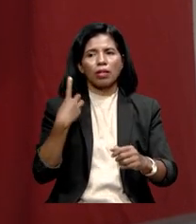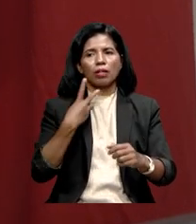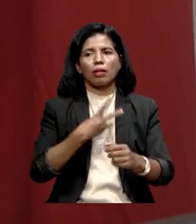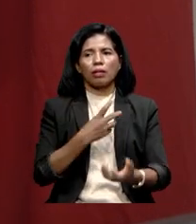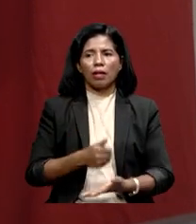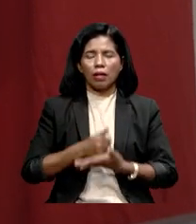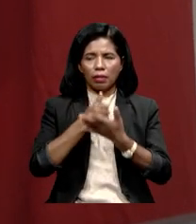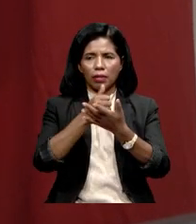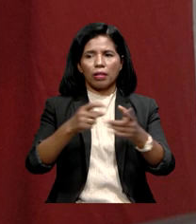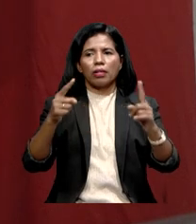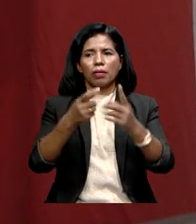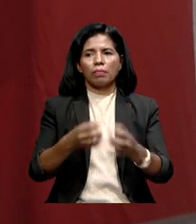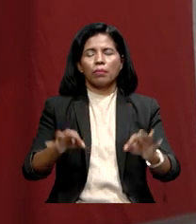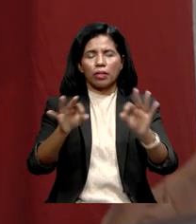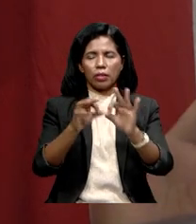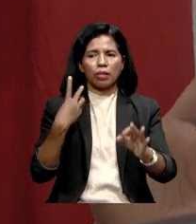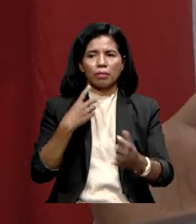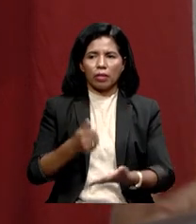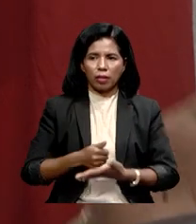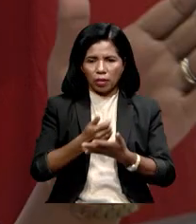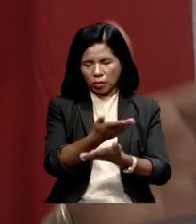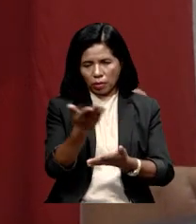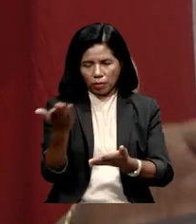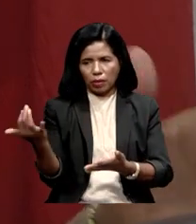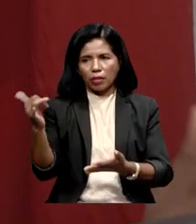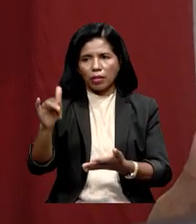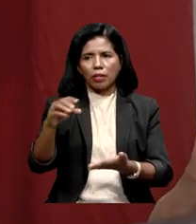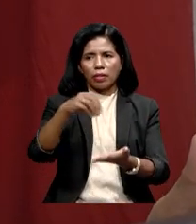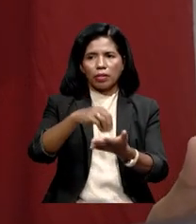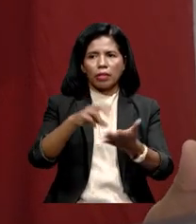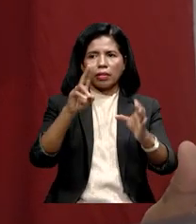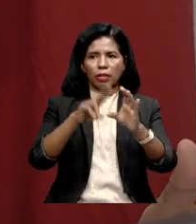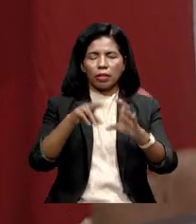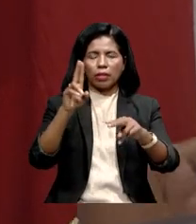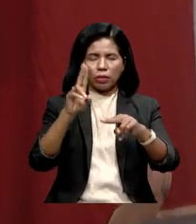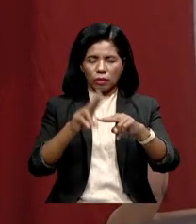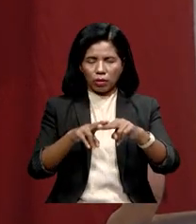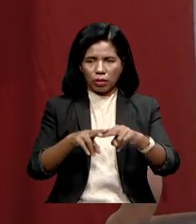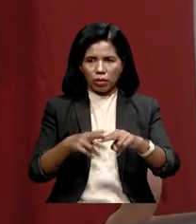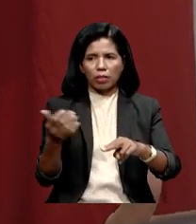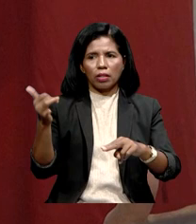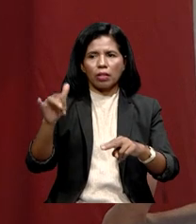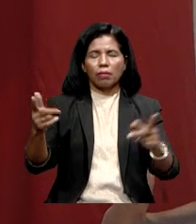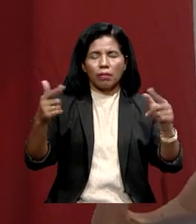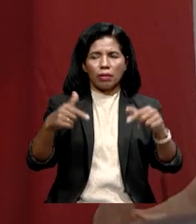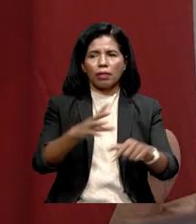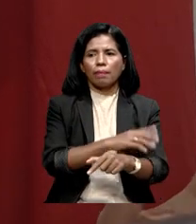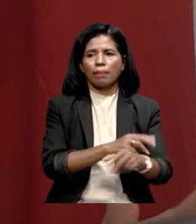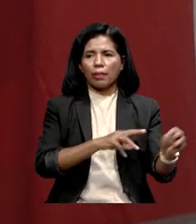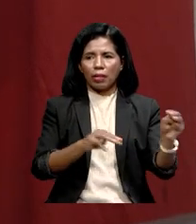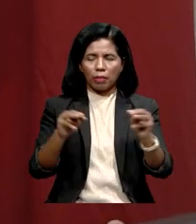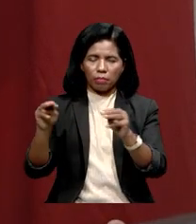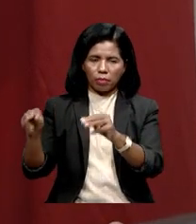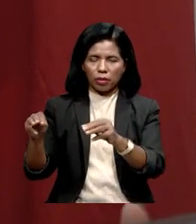atende, vai, enfim, a mim atende, nega, e está boa ser bela, a mim bela tal carreira, ser ator. Mas quando a cirurgia é mais grave, a mim tem ser